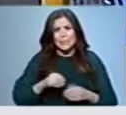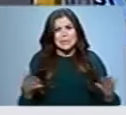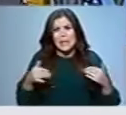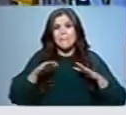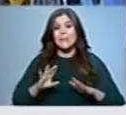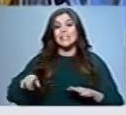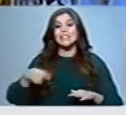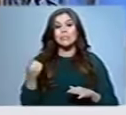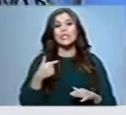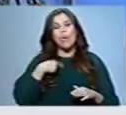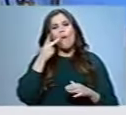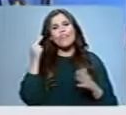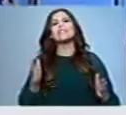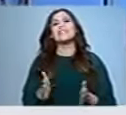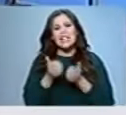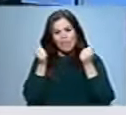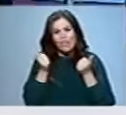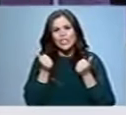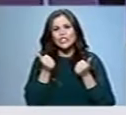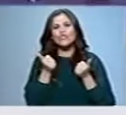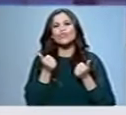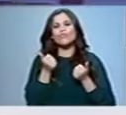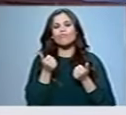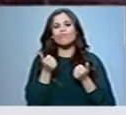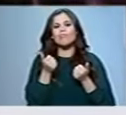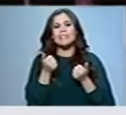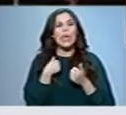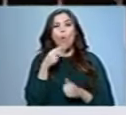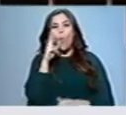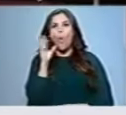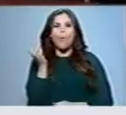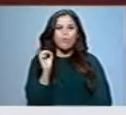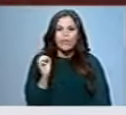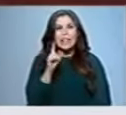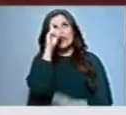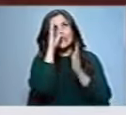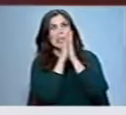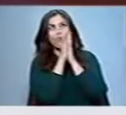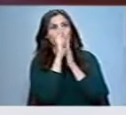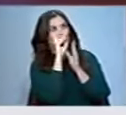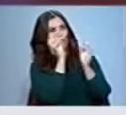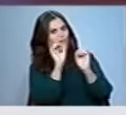pronto, sobrevivi. Sim. Foi um bocado duro. Não vi Deus,